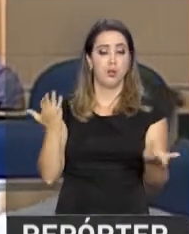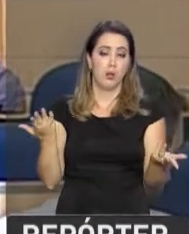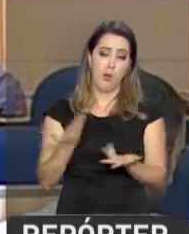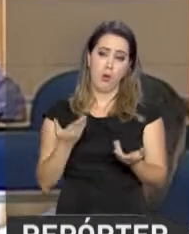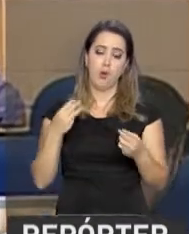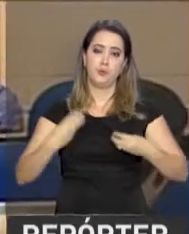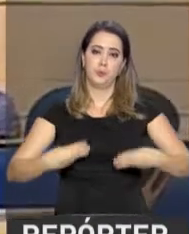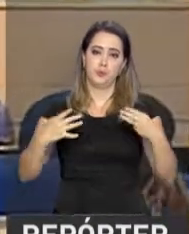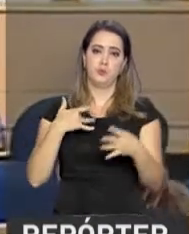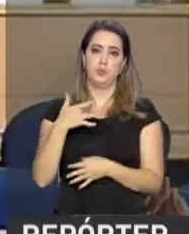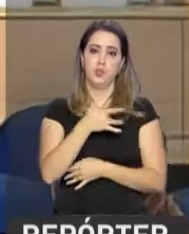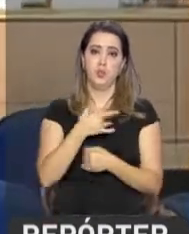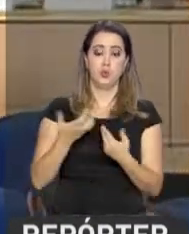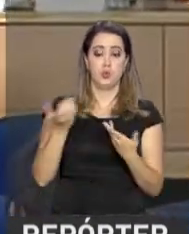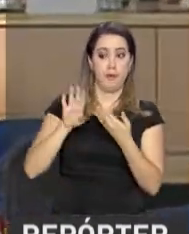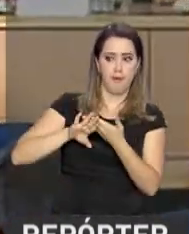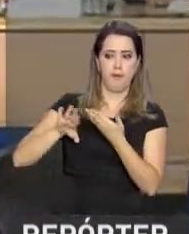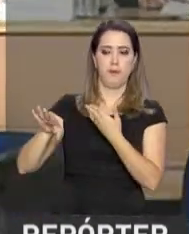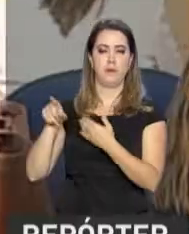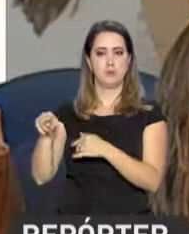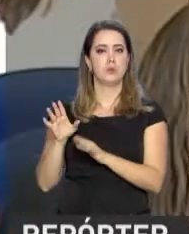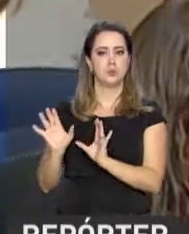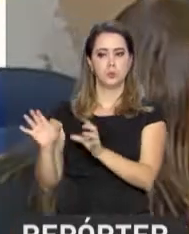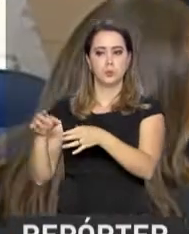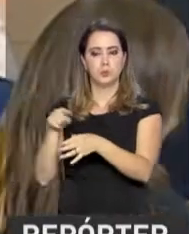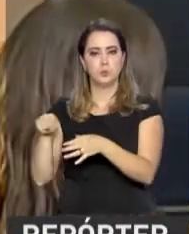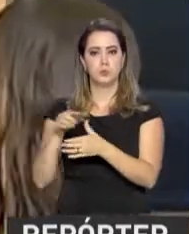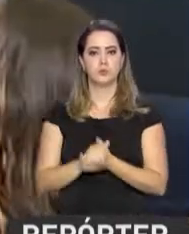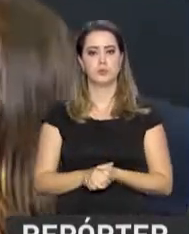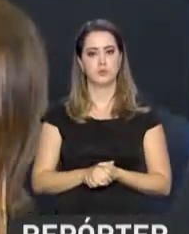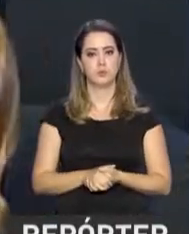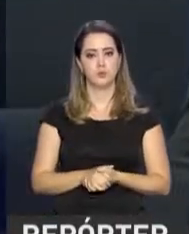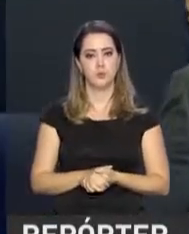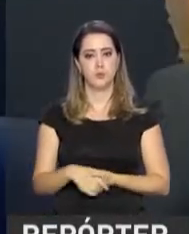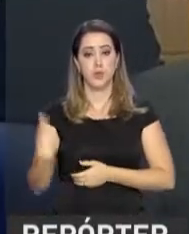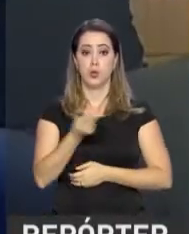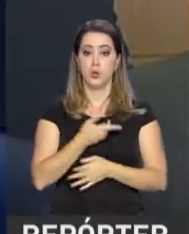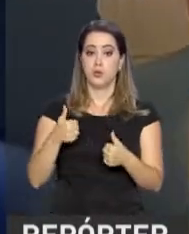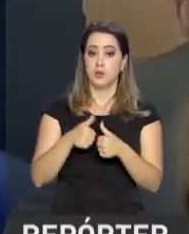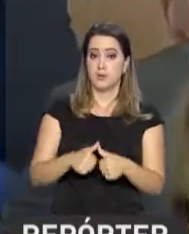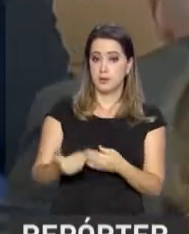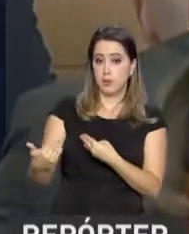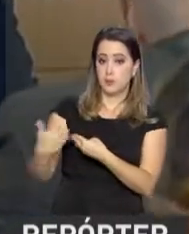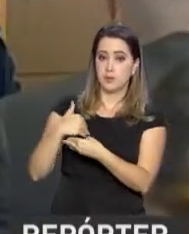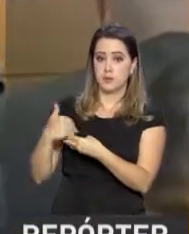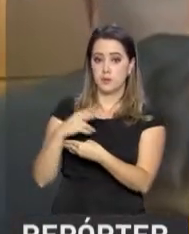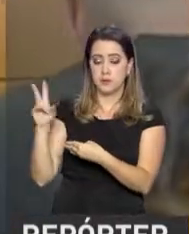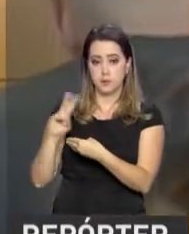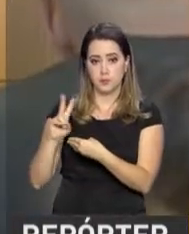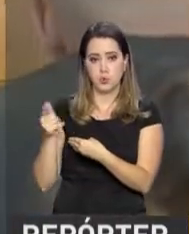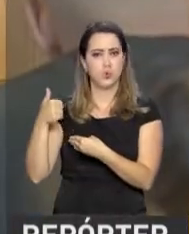adotado medidas para evitar que o vírus se espalhe a gente está recebendo esses casos de um outro país time e